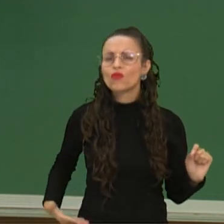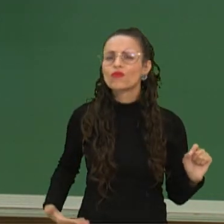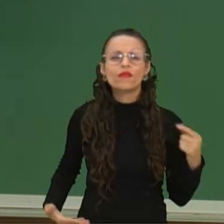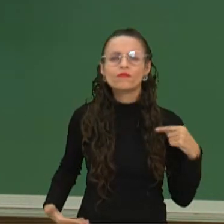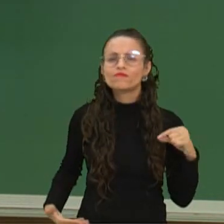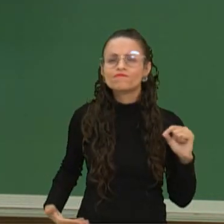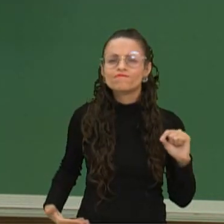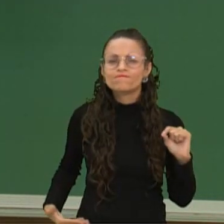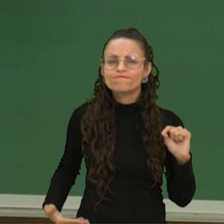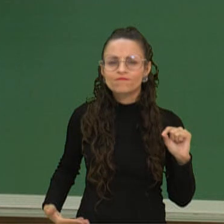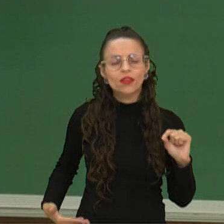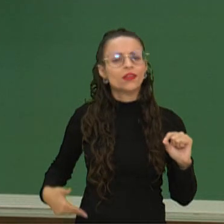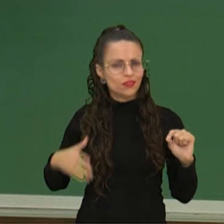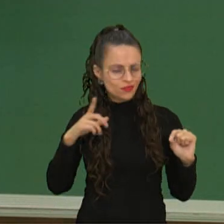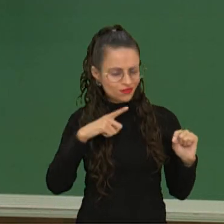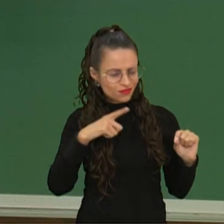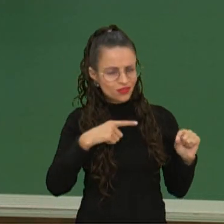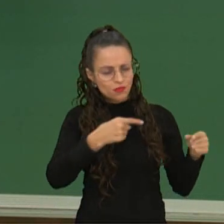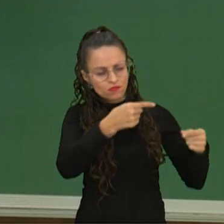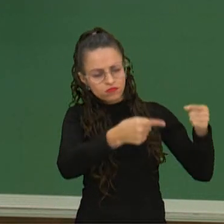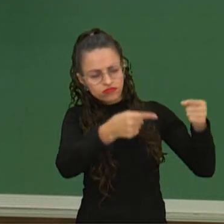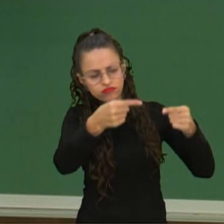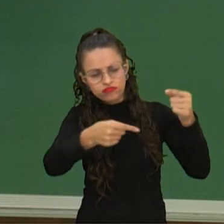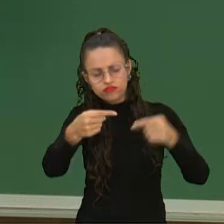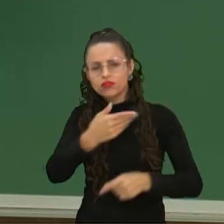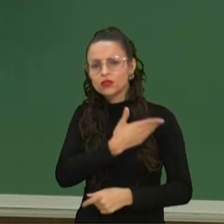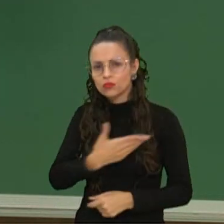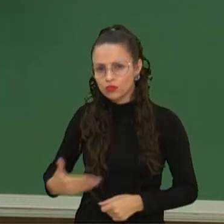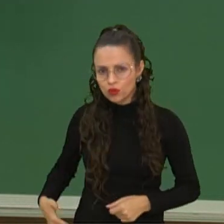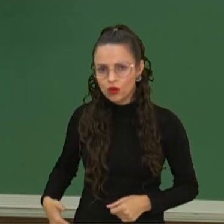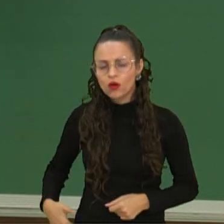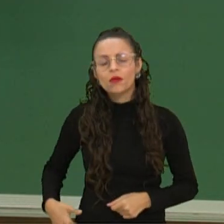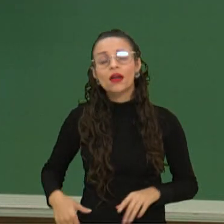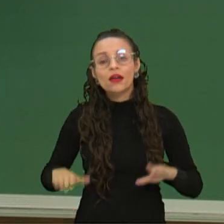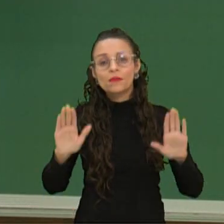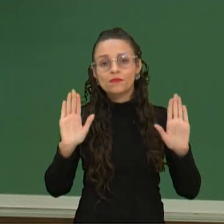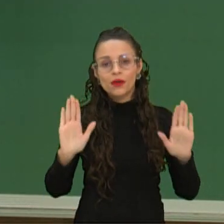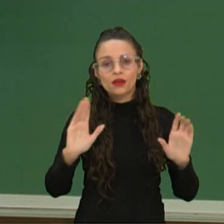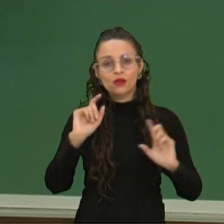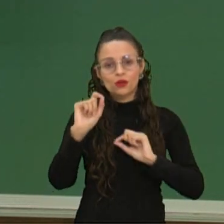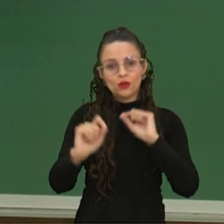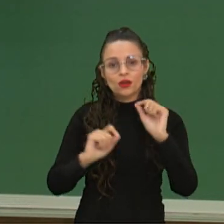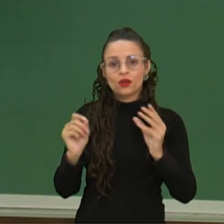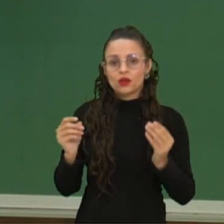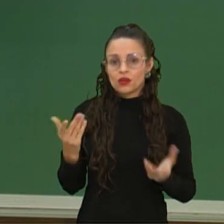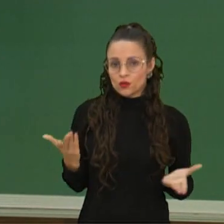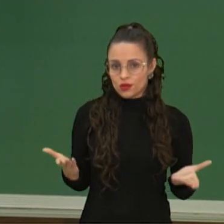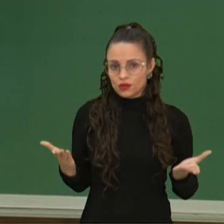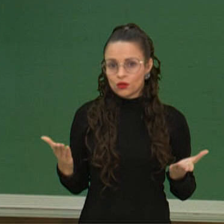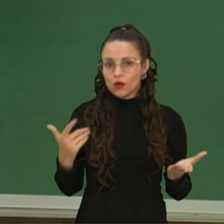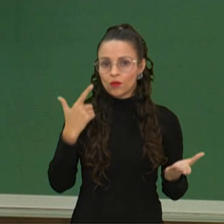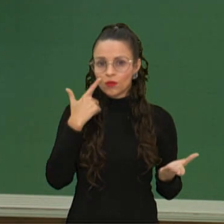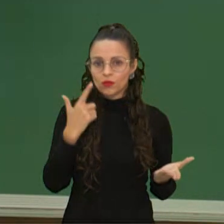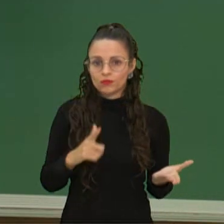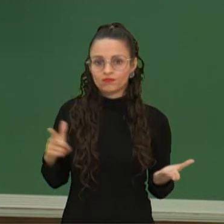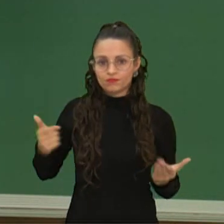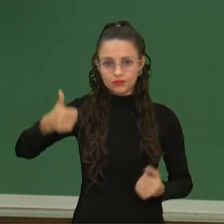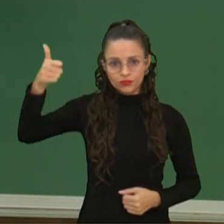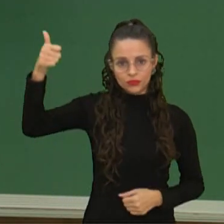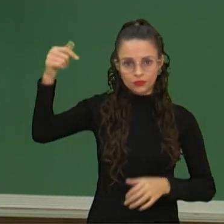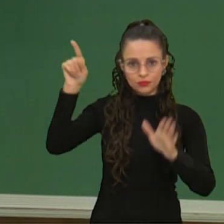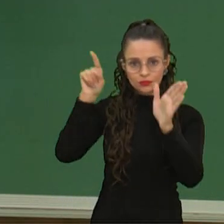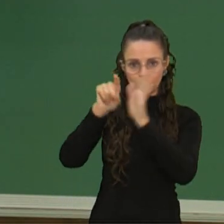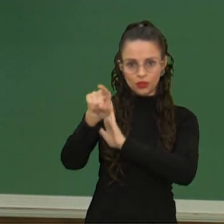que há uma série de políticas públicas importantes a serem discutidas e levadas em considerações. Quando eu tenho aqui a primeira